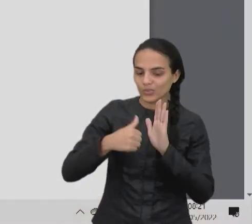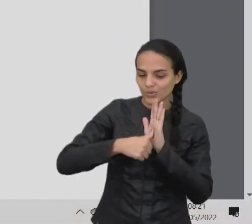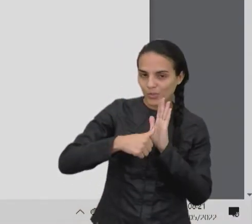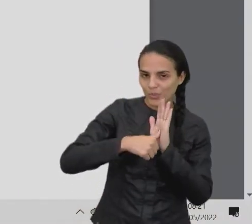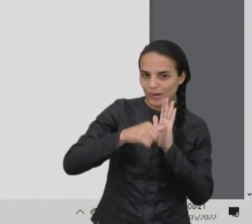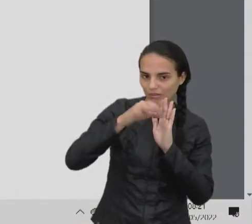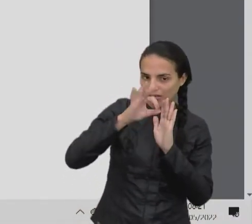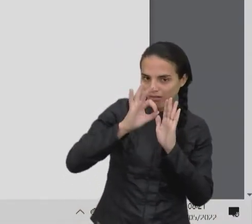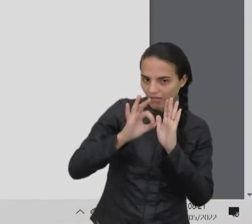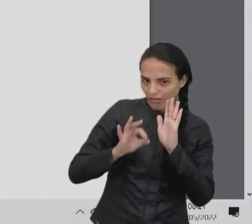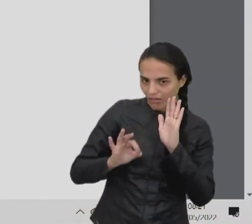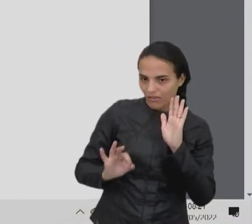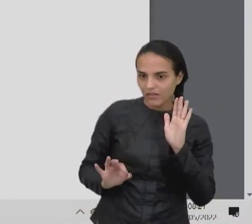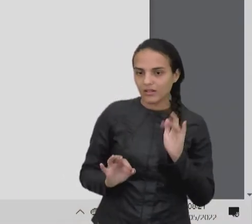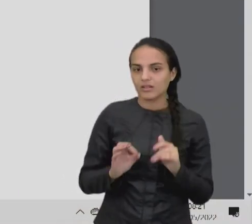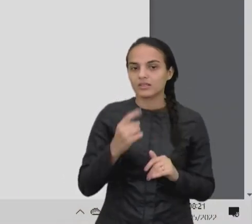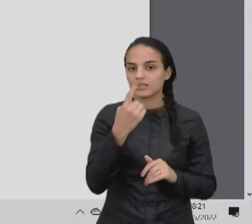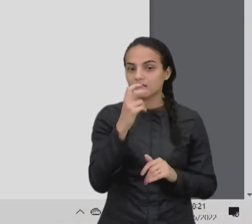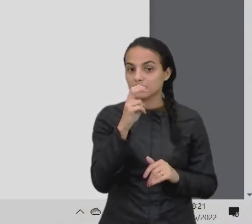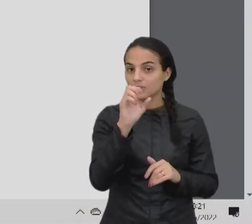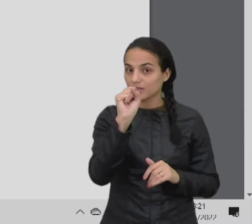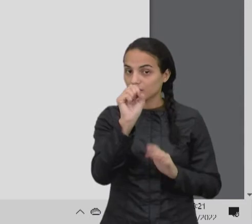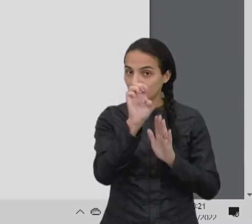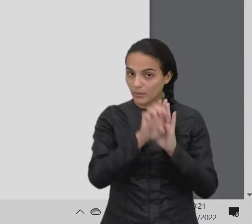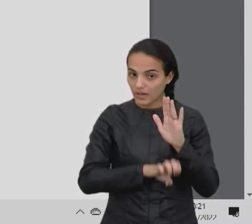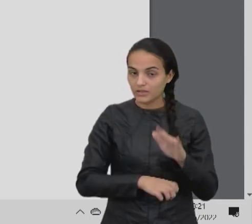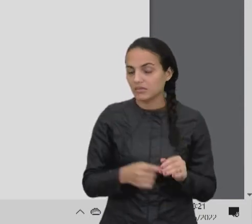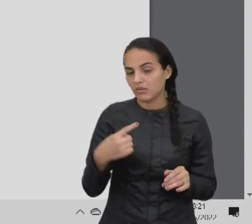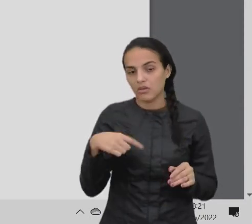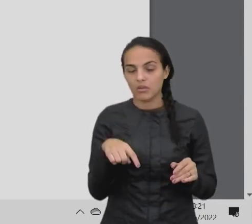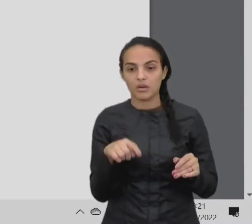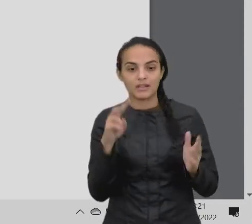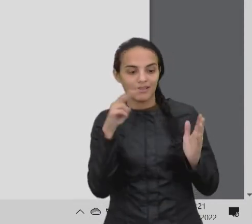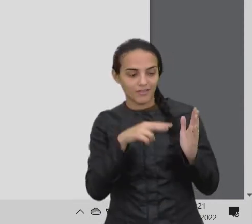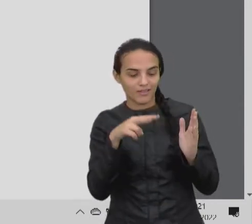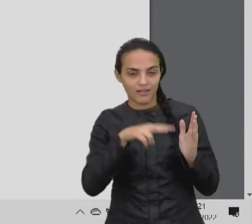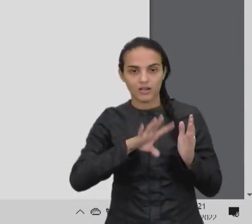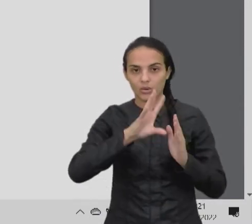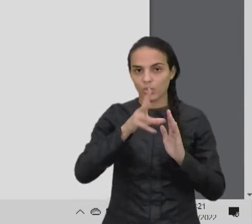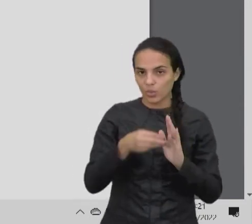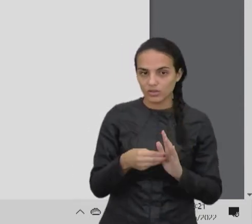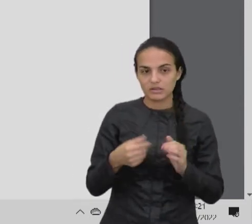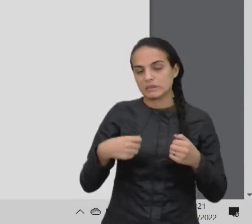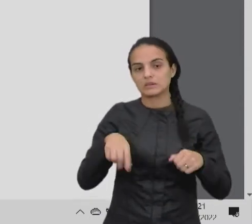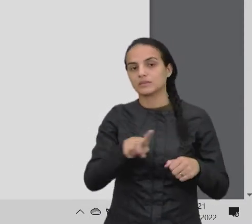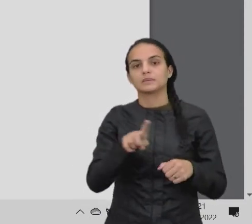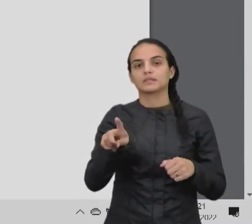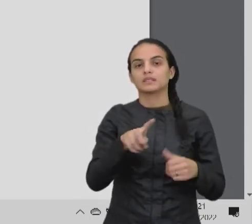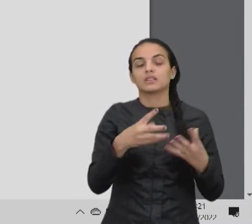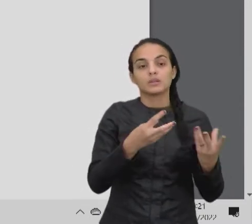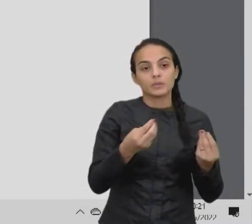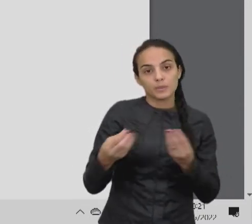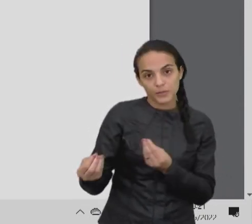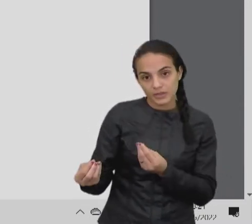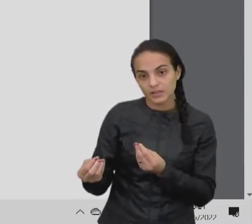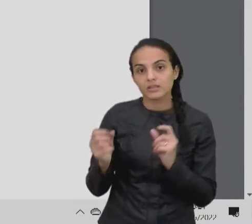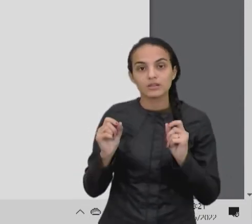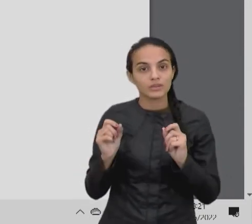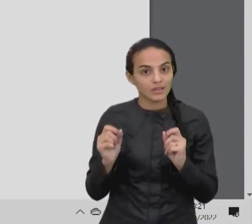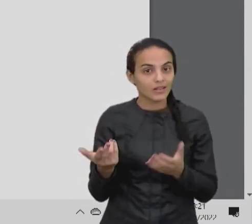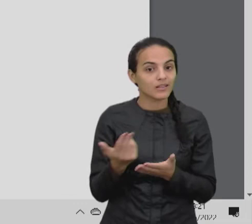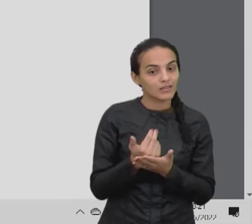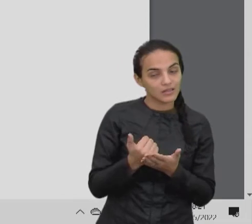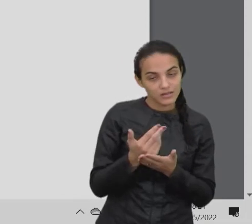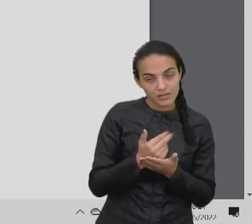aqui, ó, 158 páginas, né? E que a gente não precisa ler todas, tá? E muitas dessas páginas são desenhos,